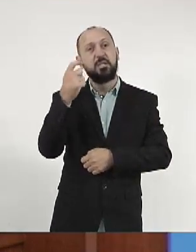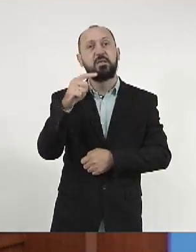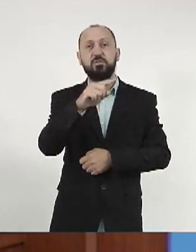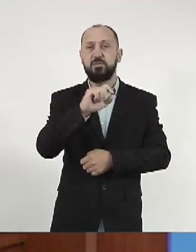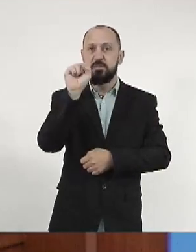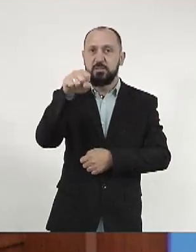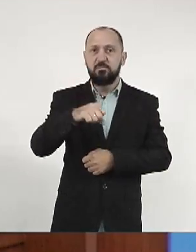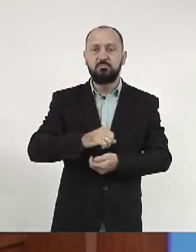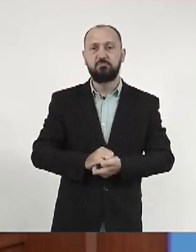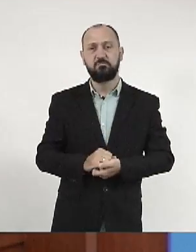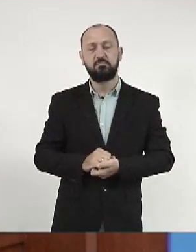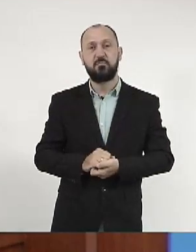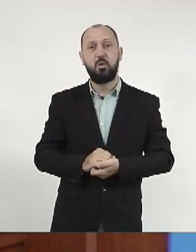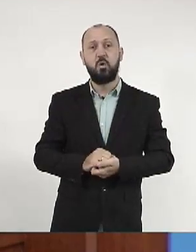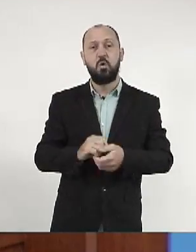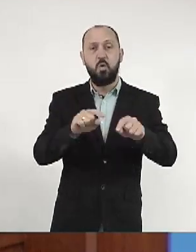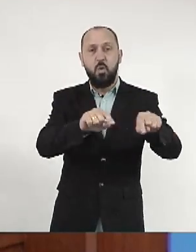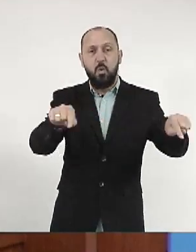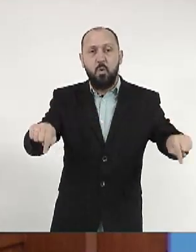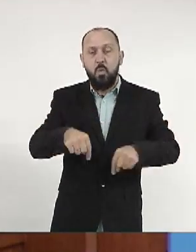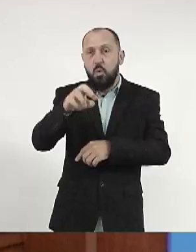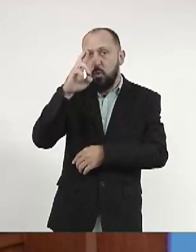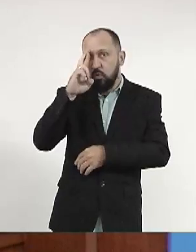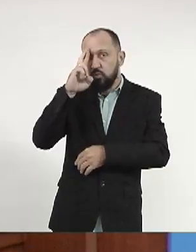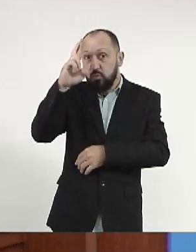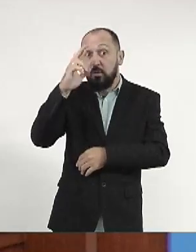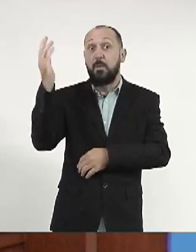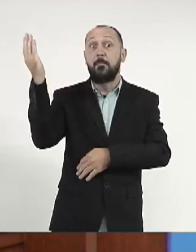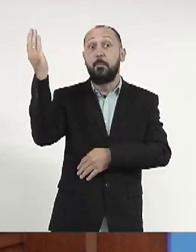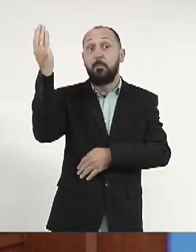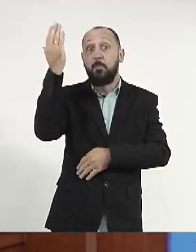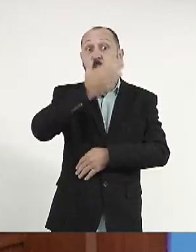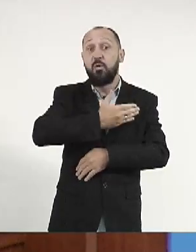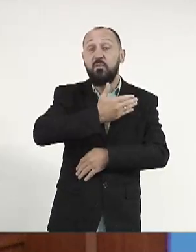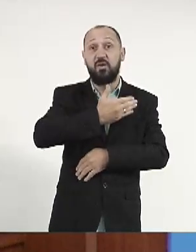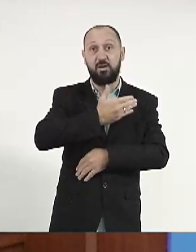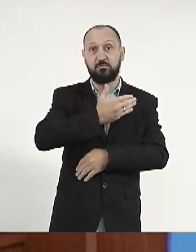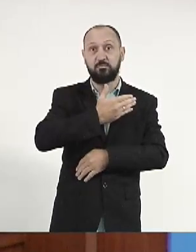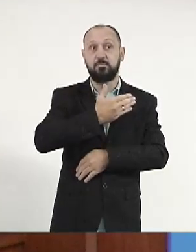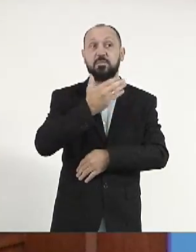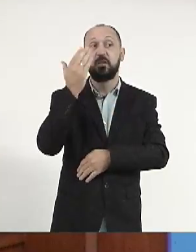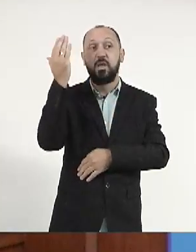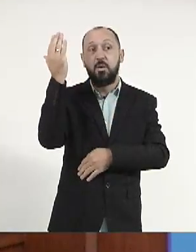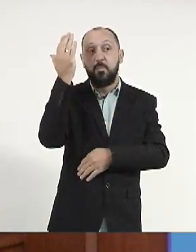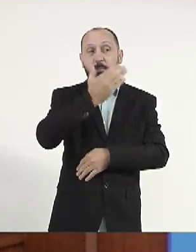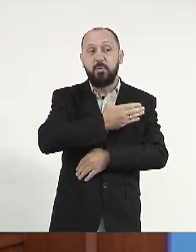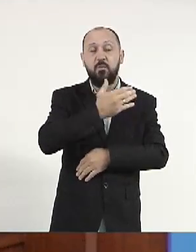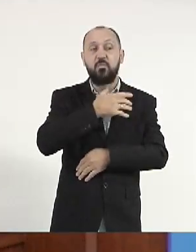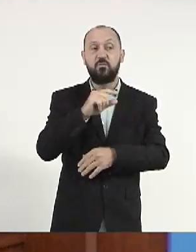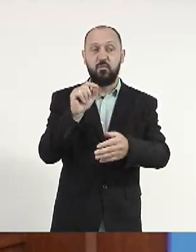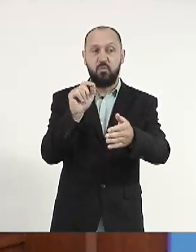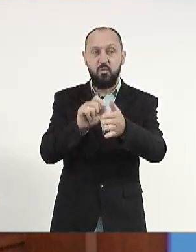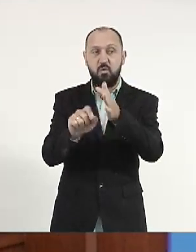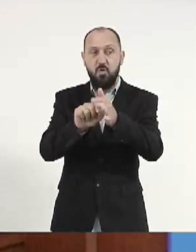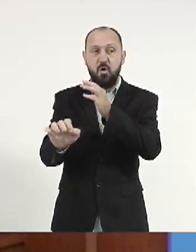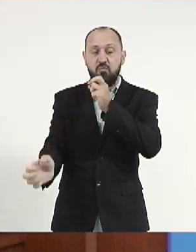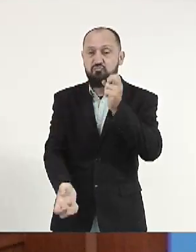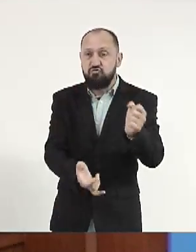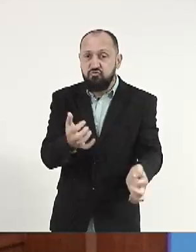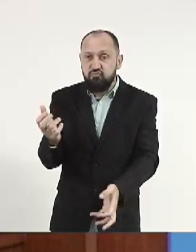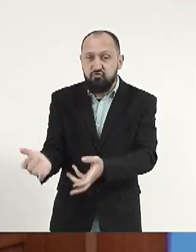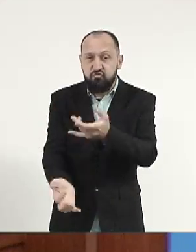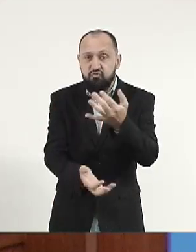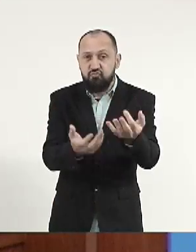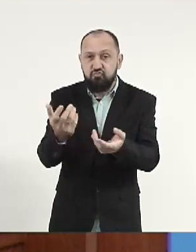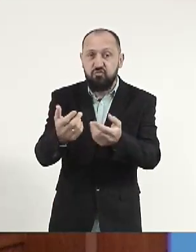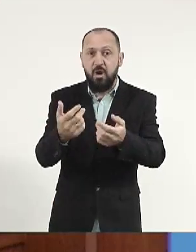aqui. O proprietário que comprovadamente ateou fogo na sua propriedade